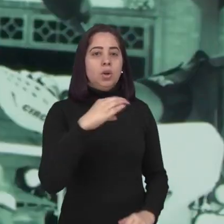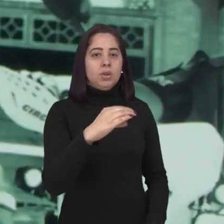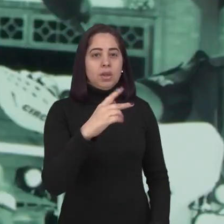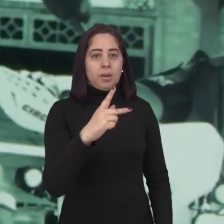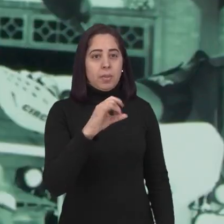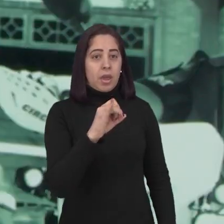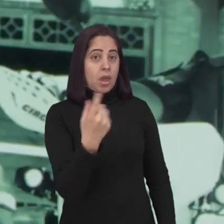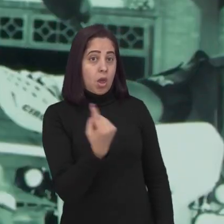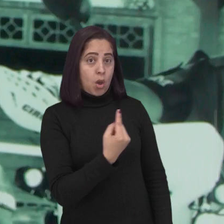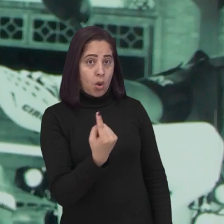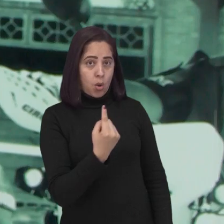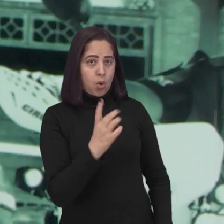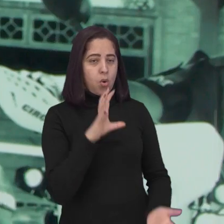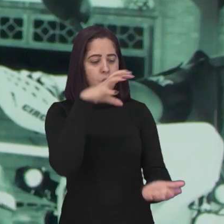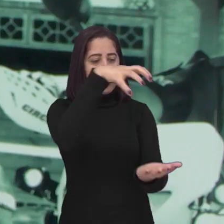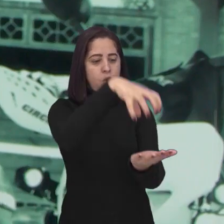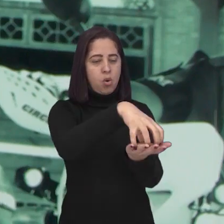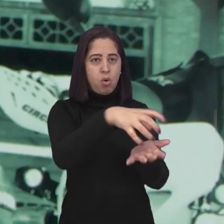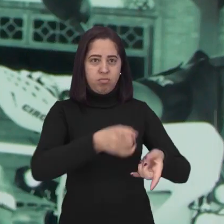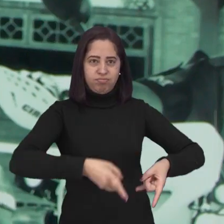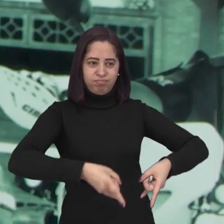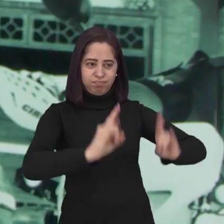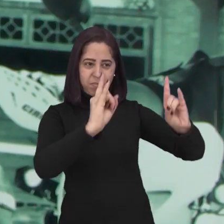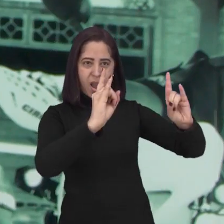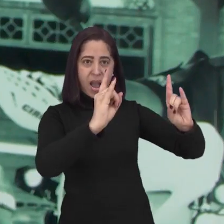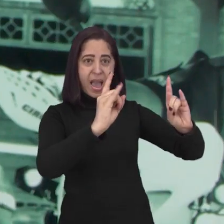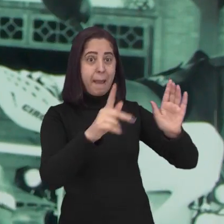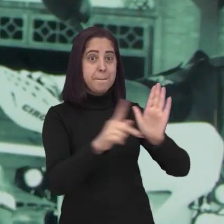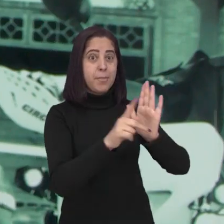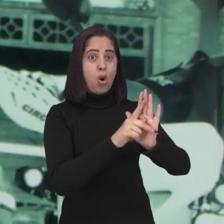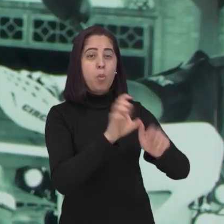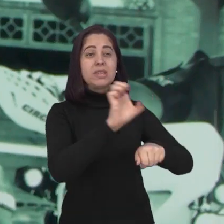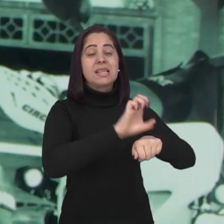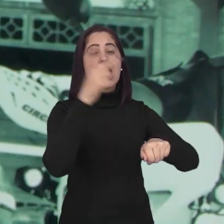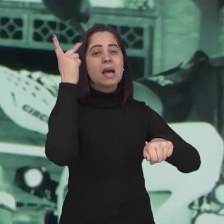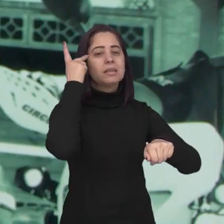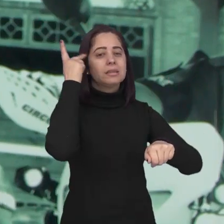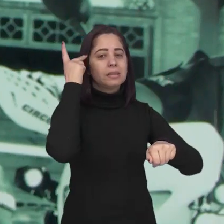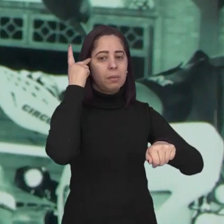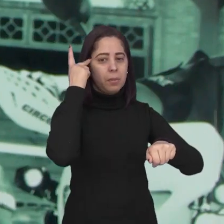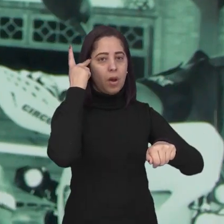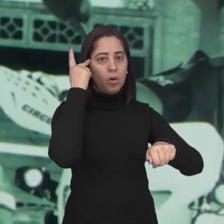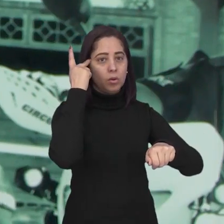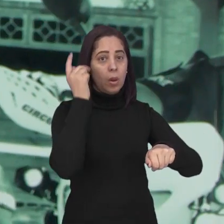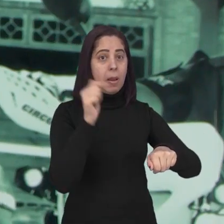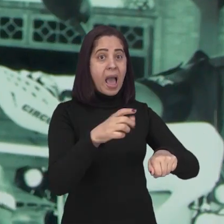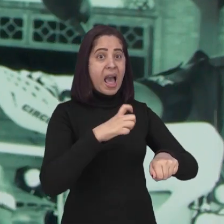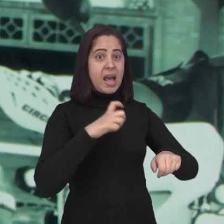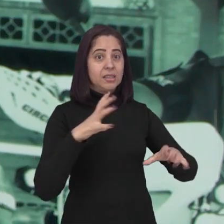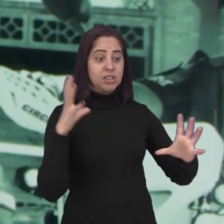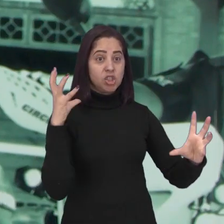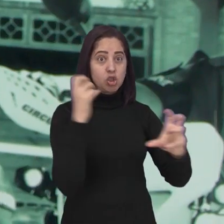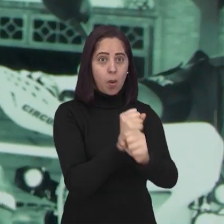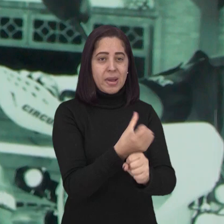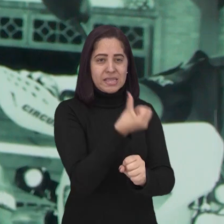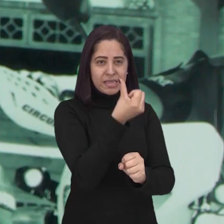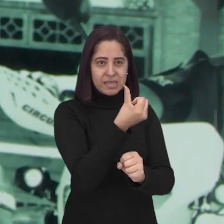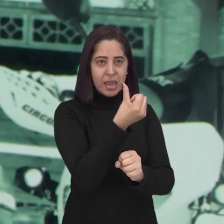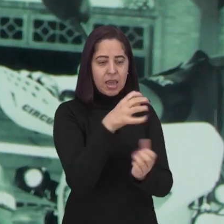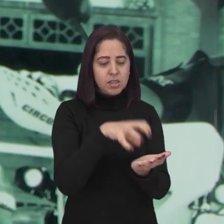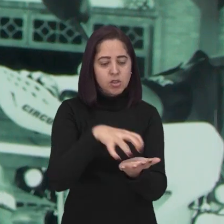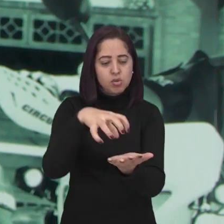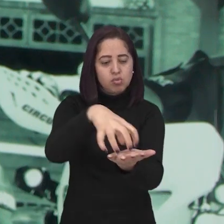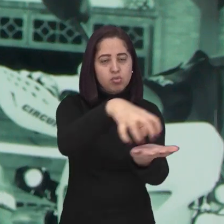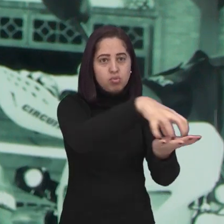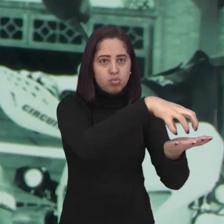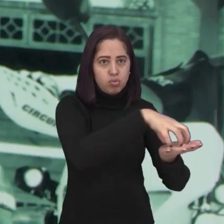CPI 1 hoje é um grande comando dentro da Instituição Policial Militar do Estado de São Paulo. Ele congrega aqui 6 batalhões